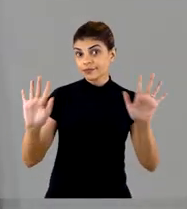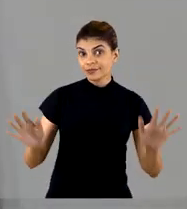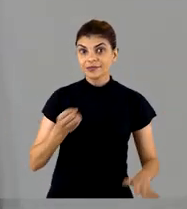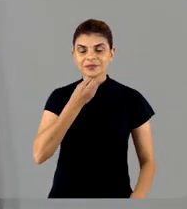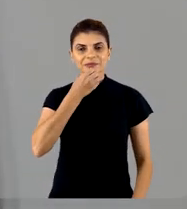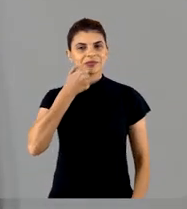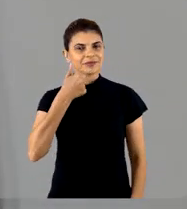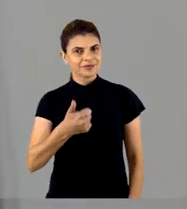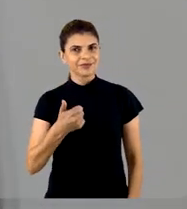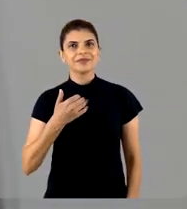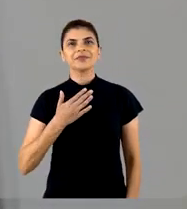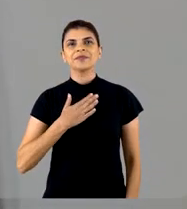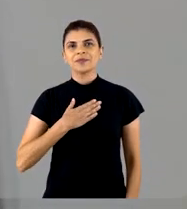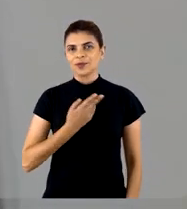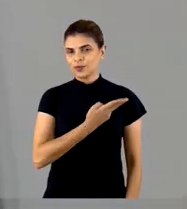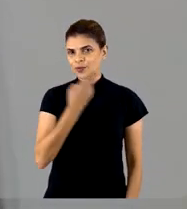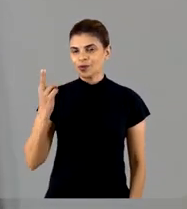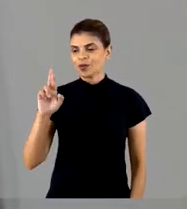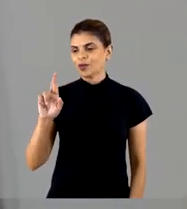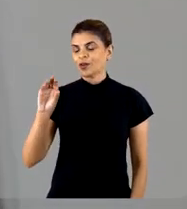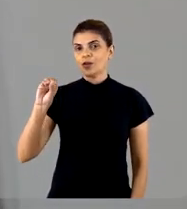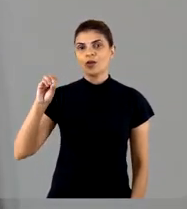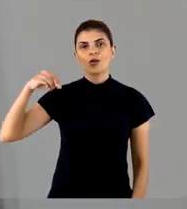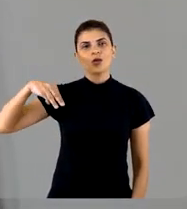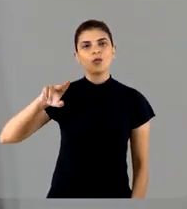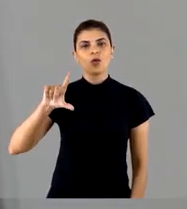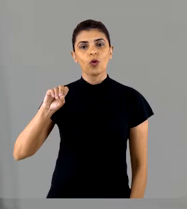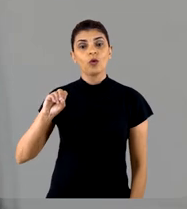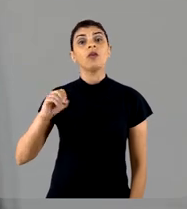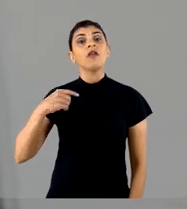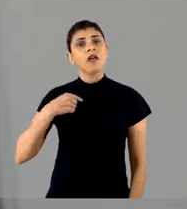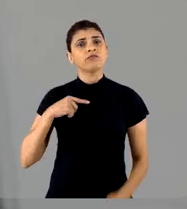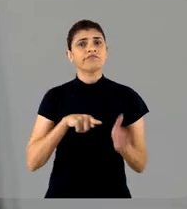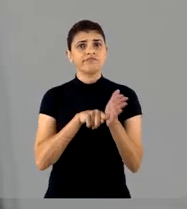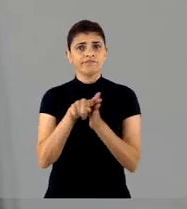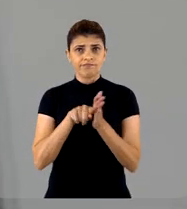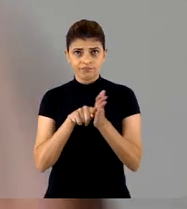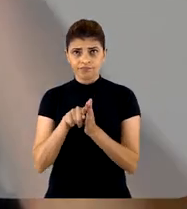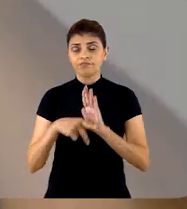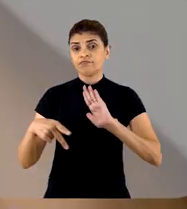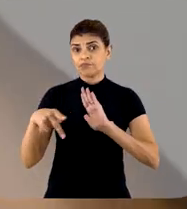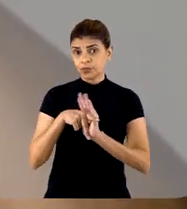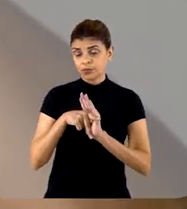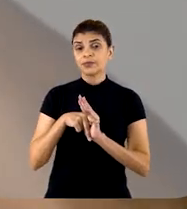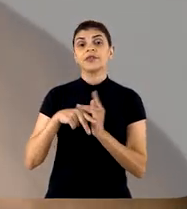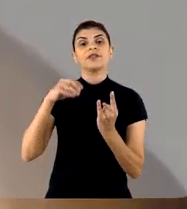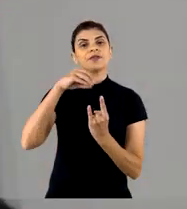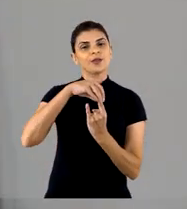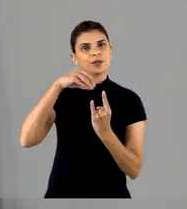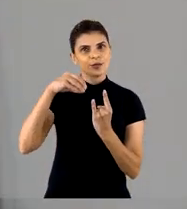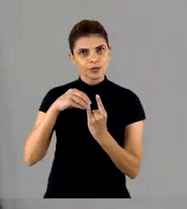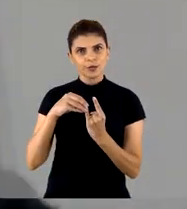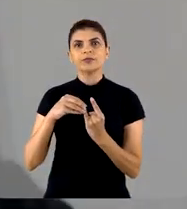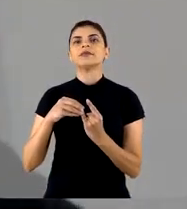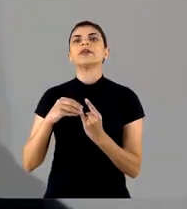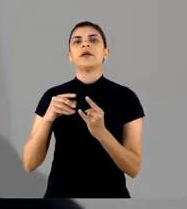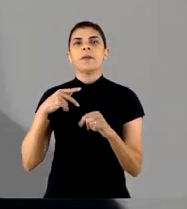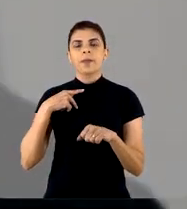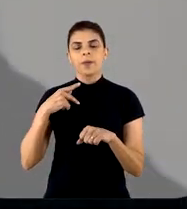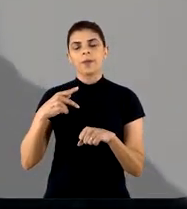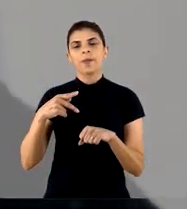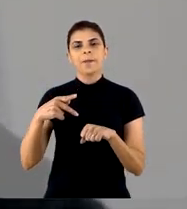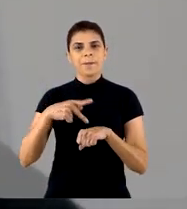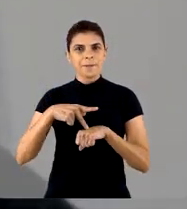Olá, tudo bem? Eu sou o Romulo de Paula Andrade, né? Sou pesquisador da Casa Oswaldo Cruz, professor do programa de pós-graduação em História das